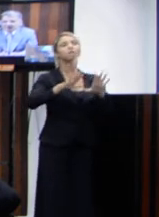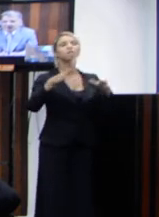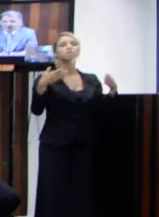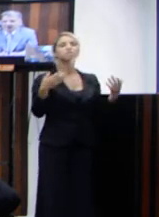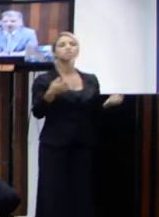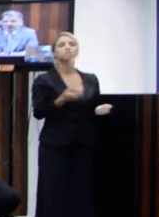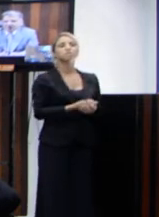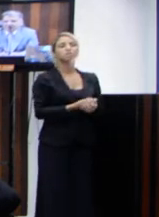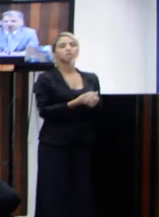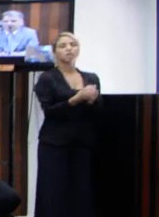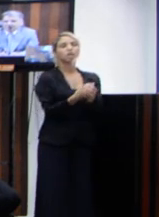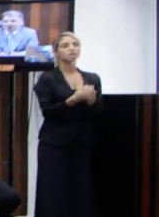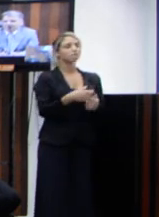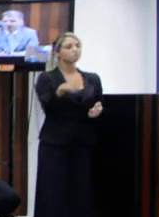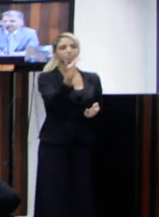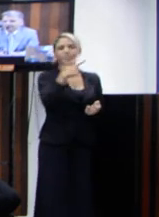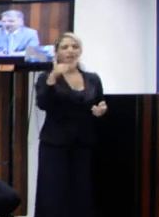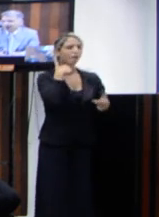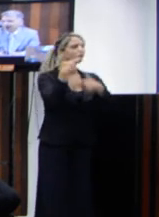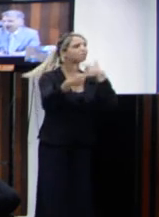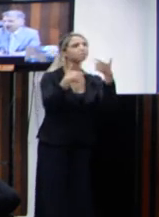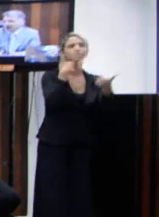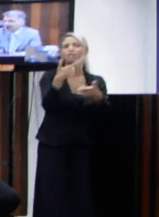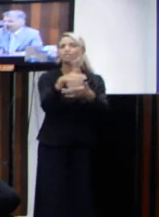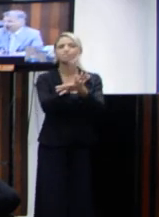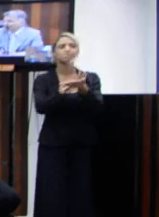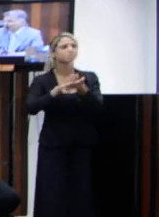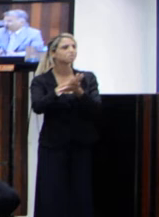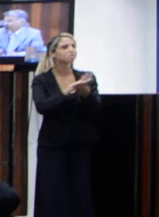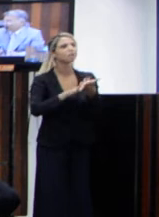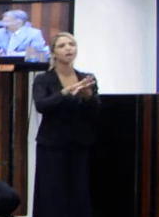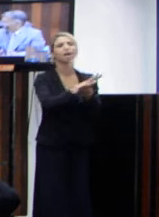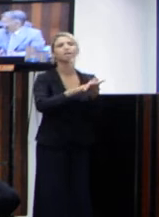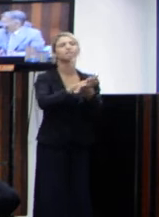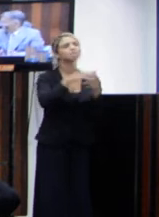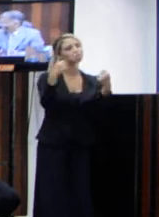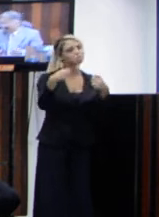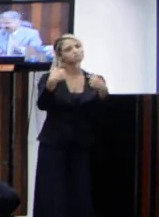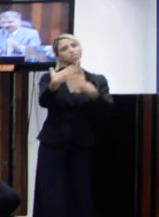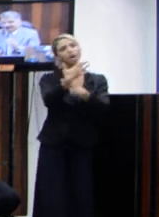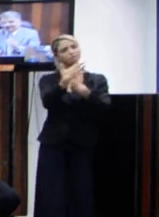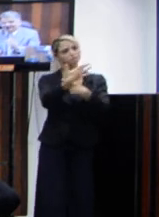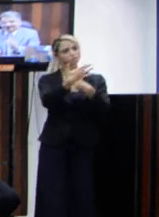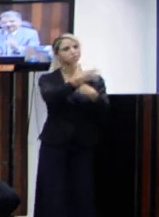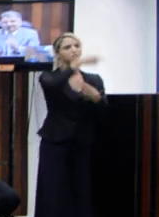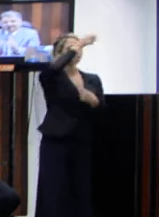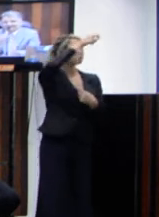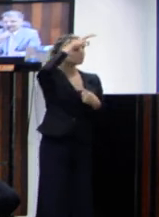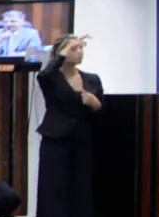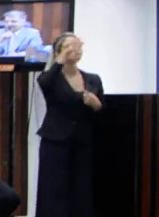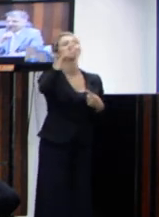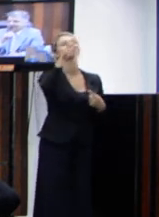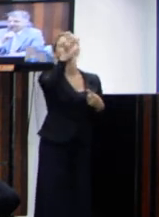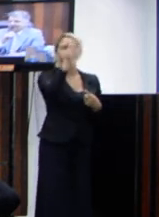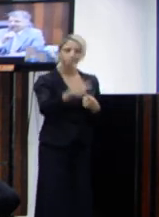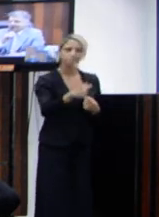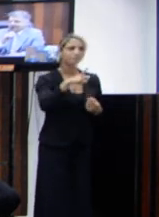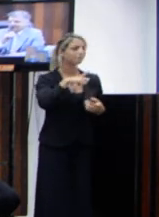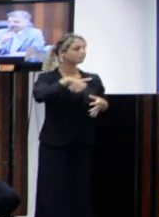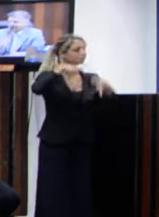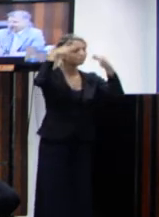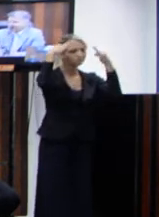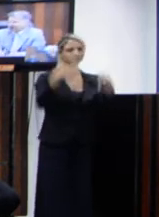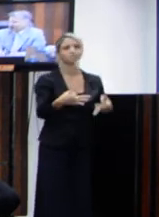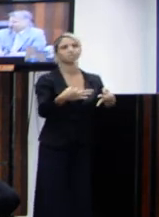Adriano, não tenho dúvida que vou precisar muito da sua ajuda. tenho certeza que